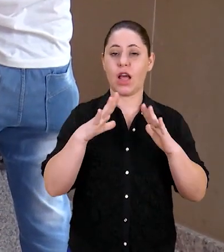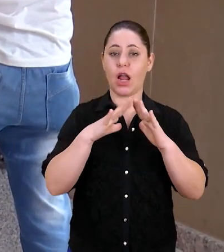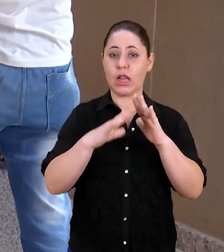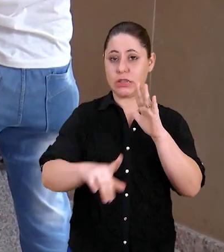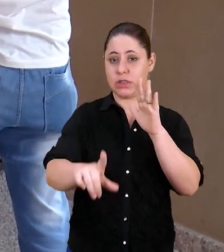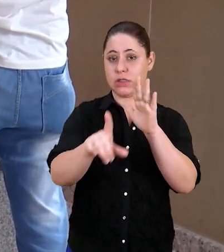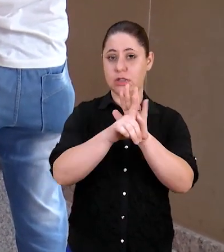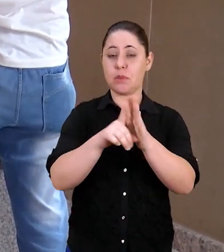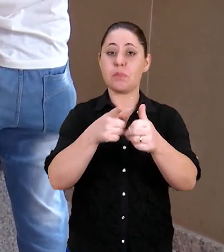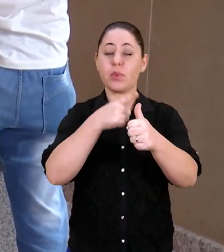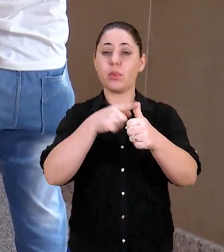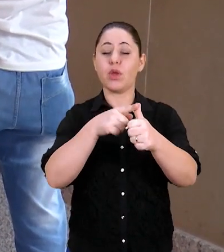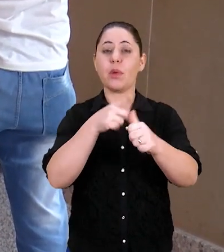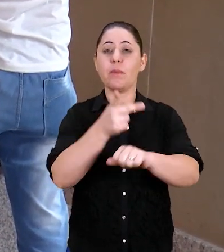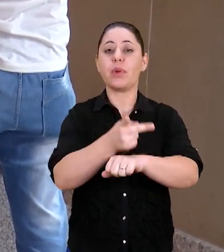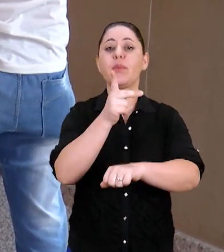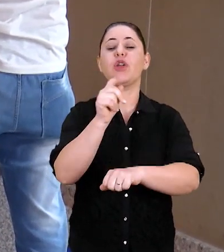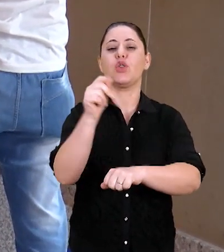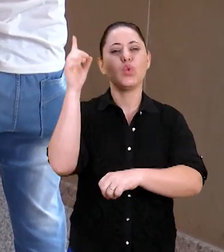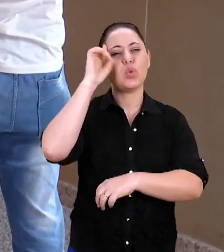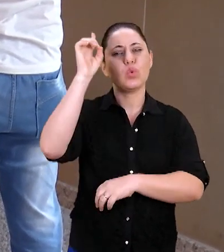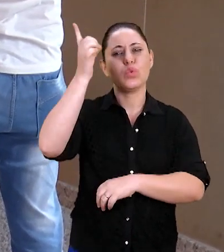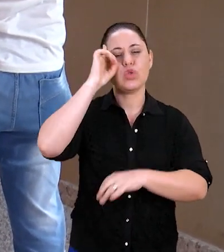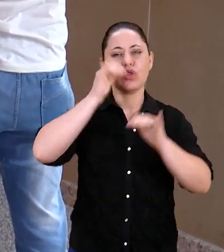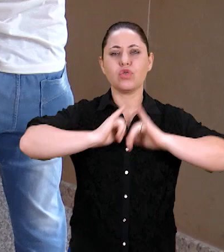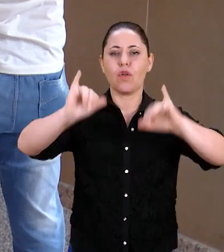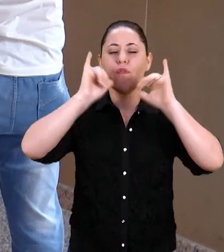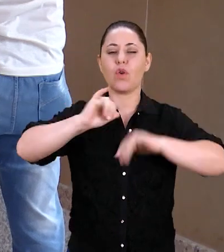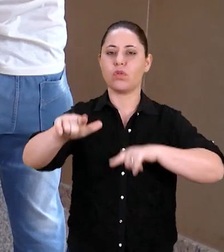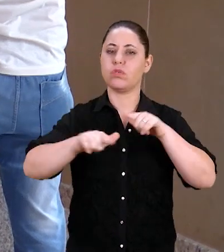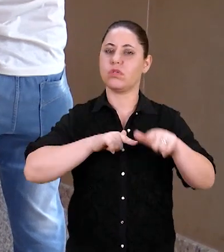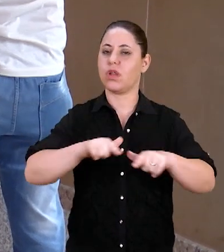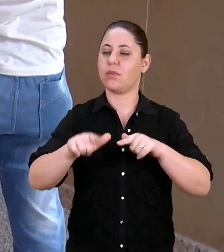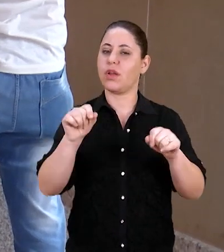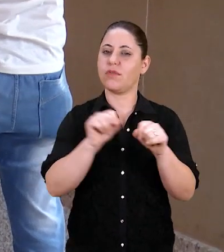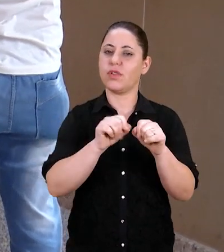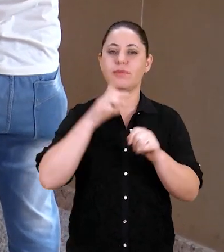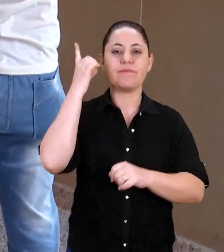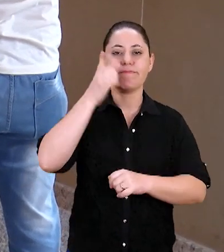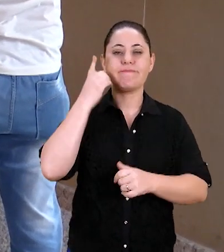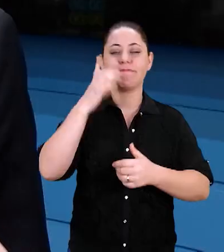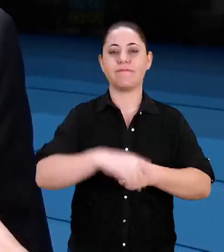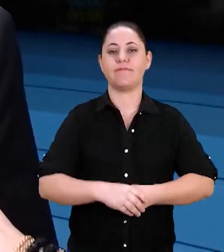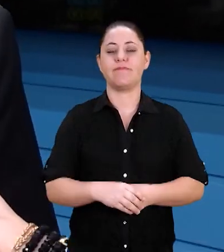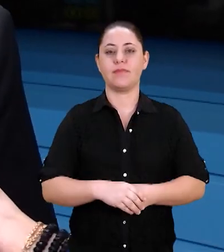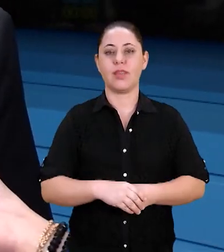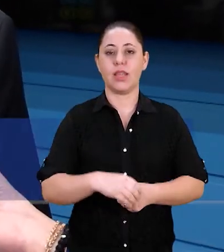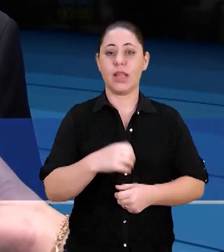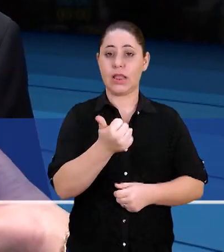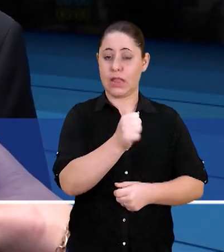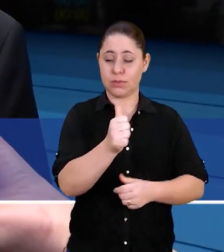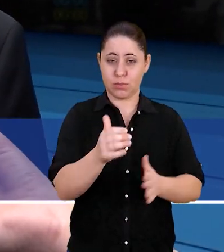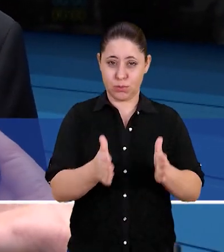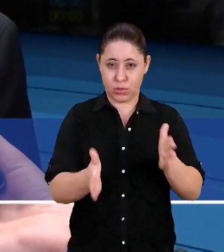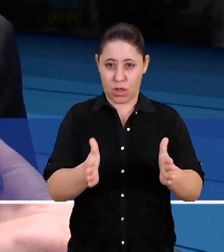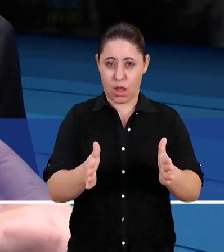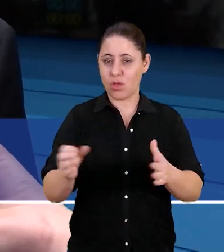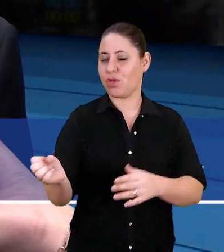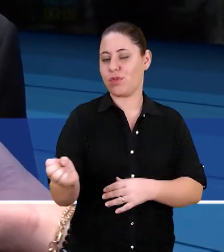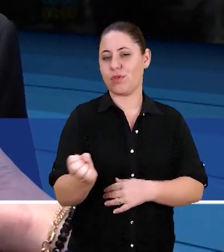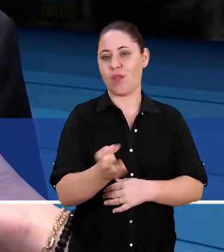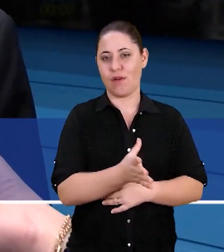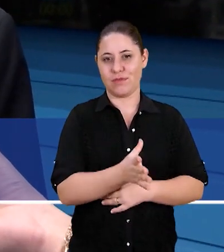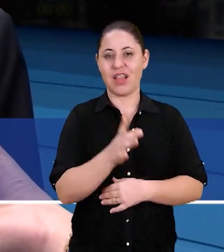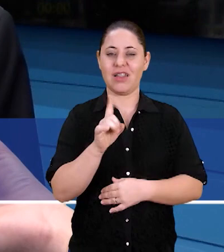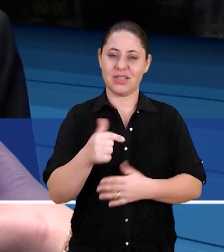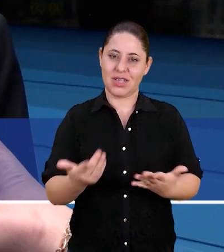pela primeira vez premiar aqueles que todos os dias divulgam o trabalho realizado pelos parlamentares. A 11ª legislatura está inovando,